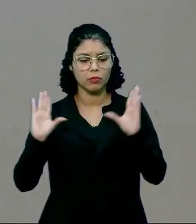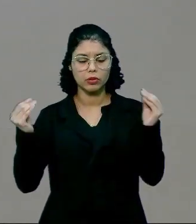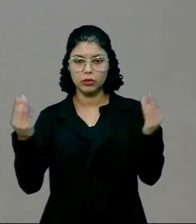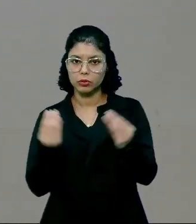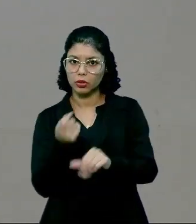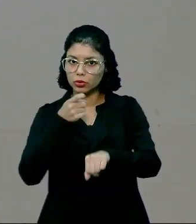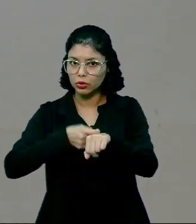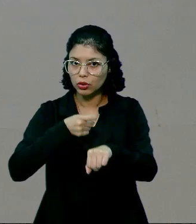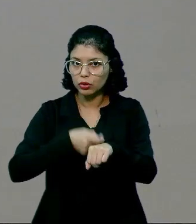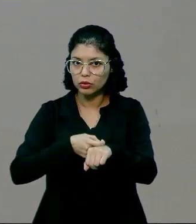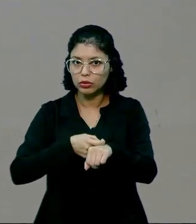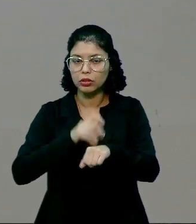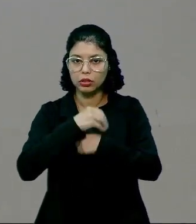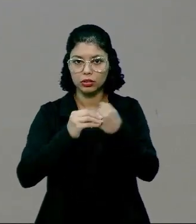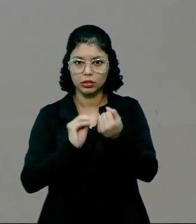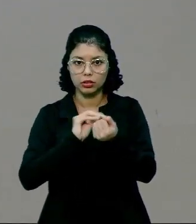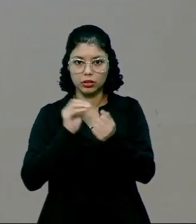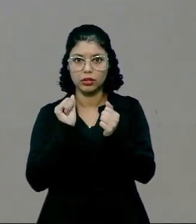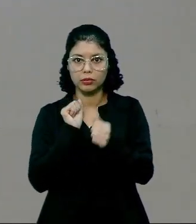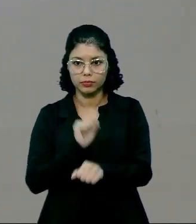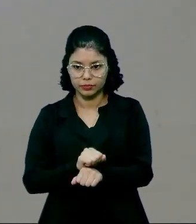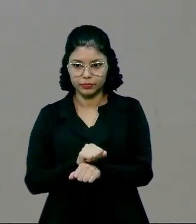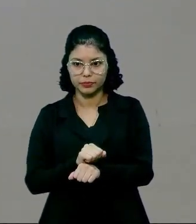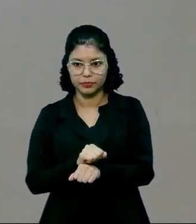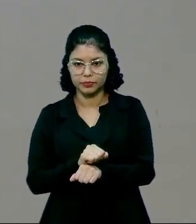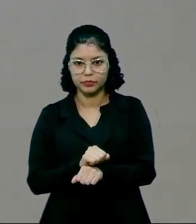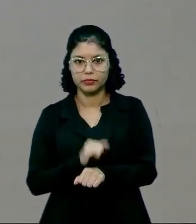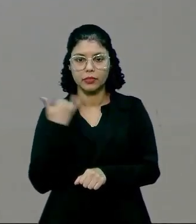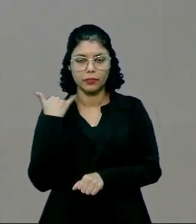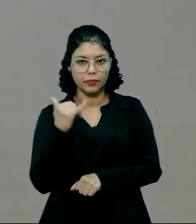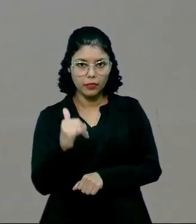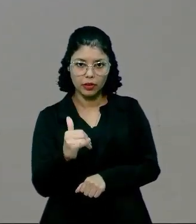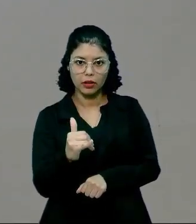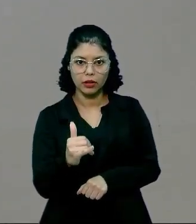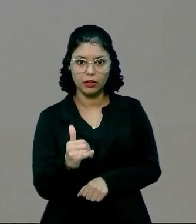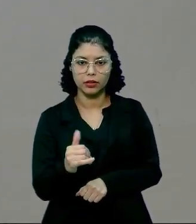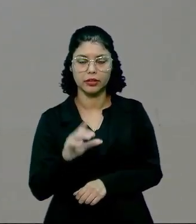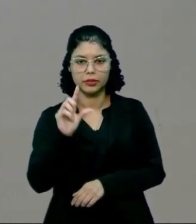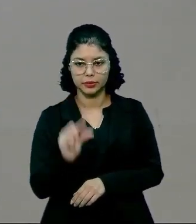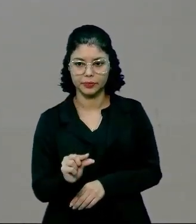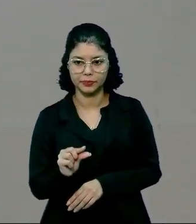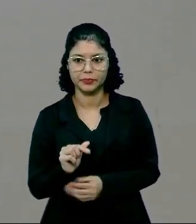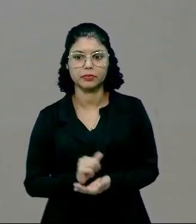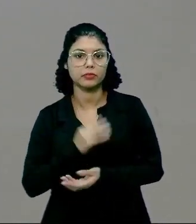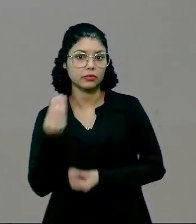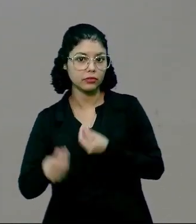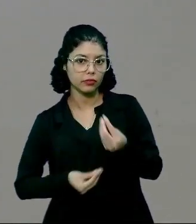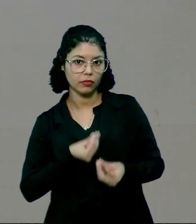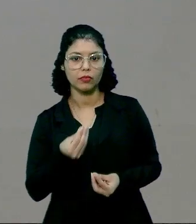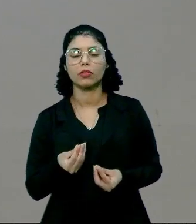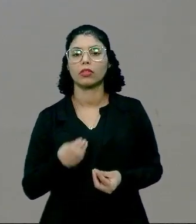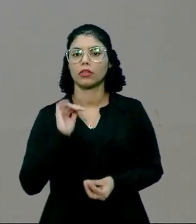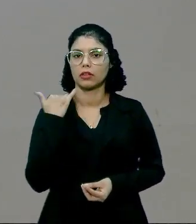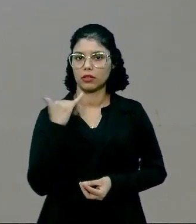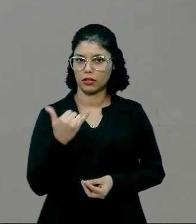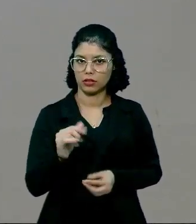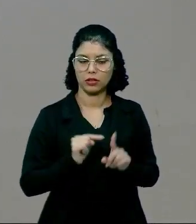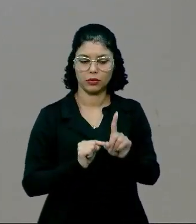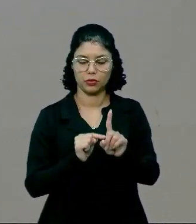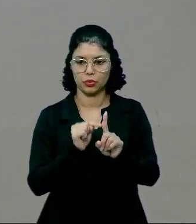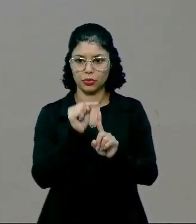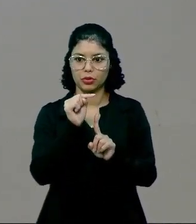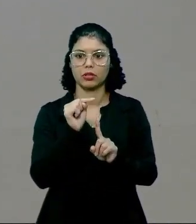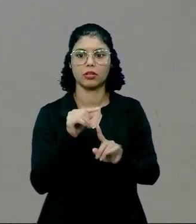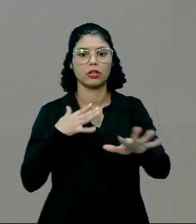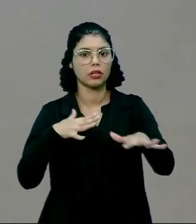substância do estado sólido as moléculas estão quietinhas porque a energia cinética é mais conforme eu vou aumentando a temperatura